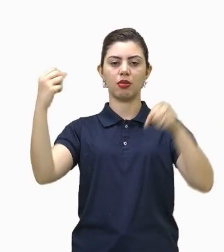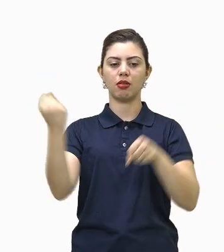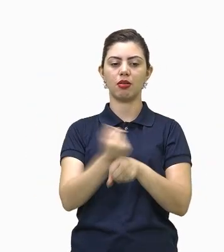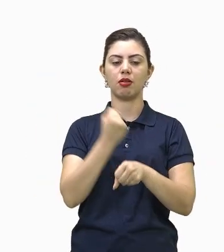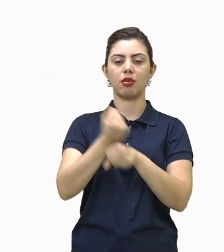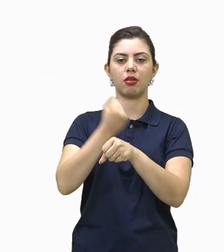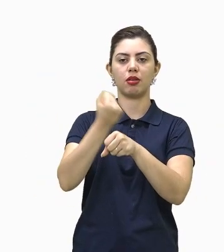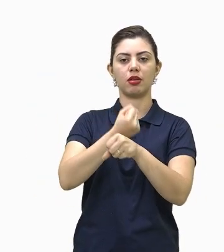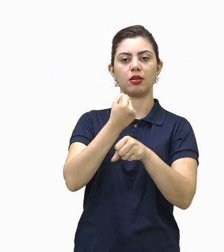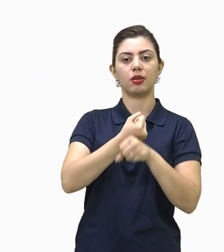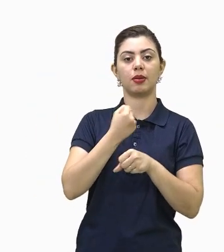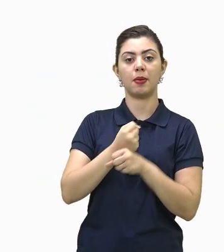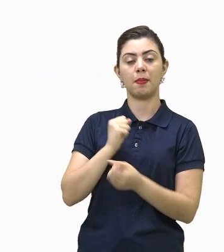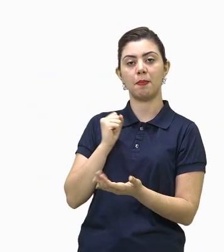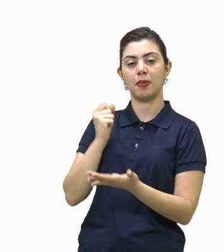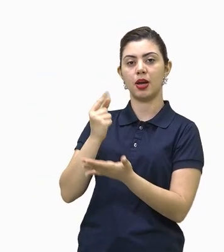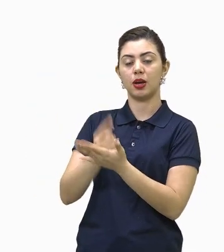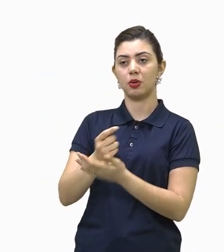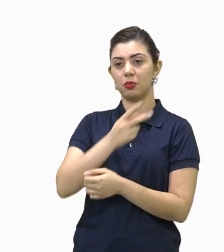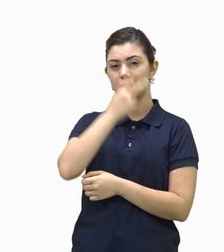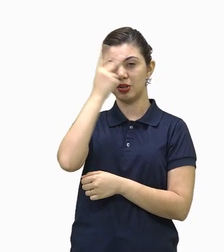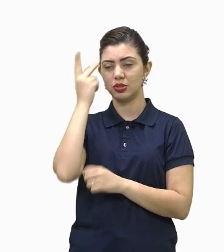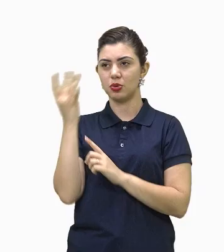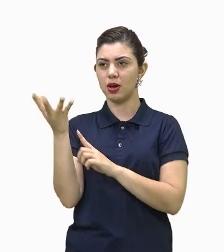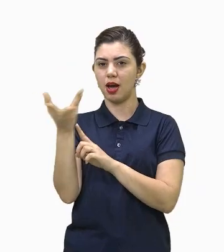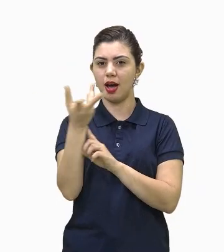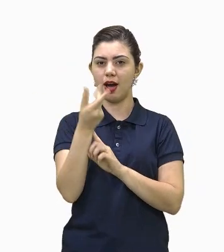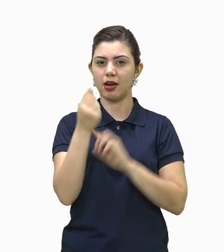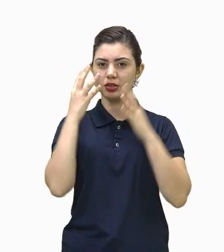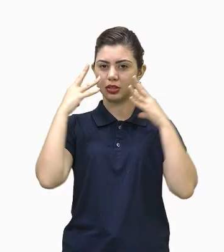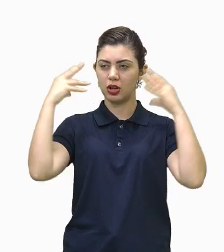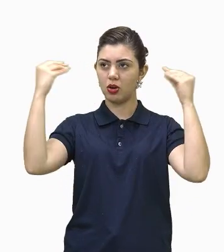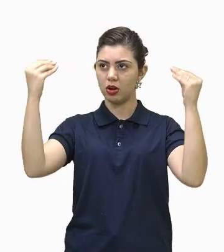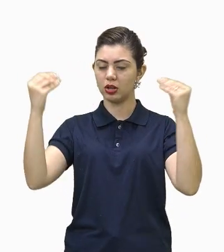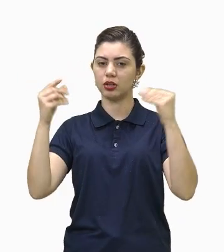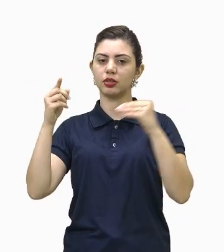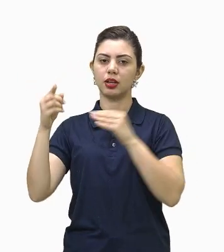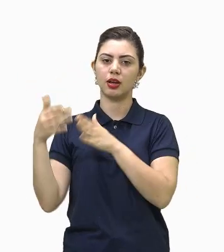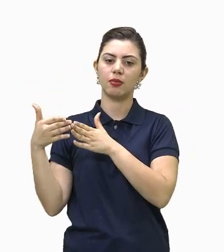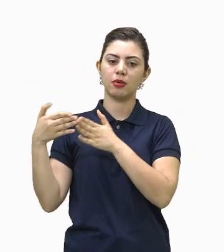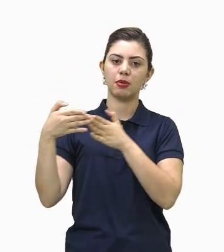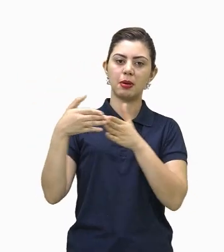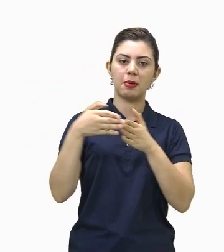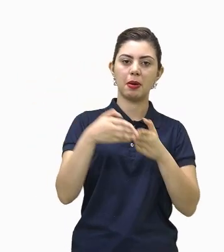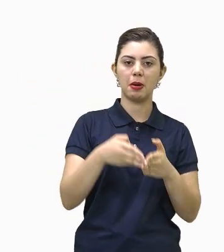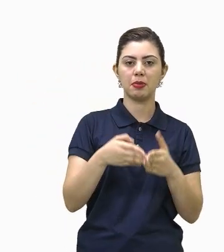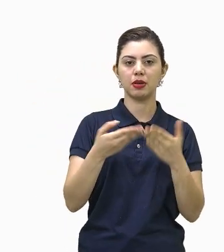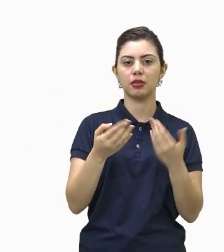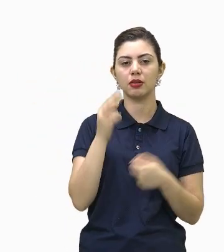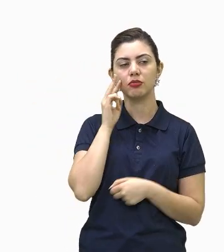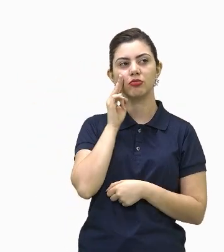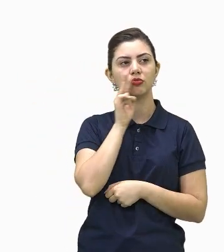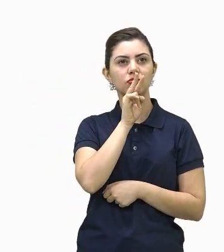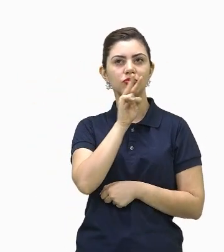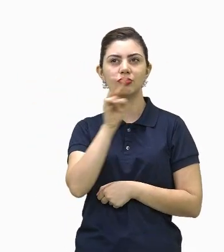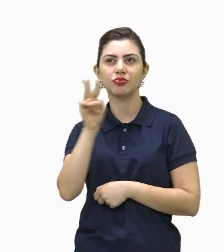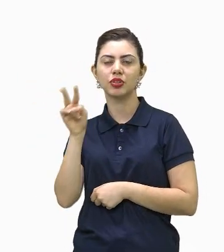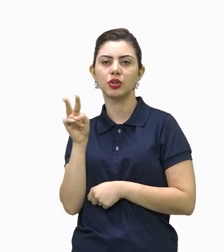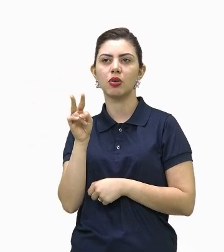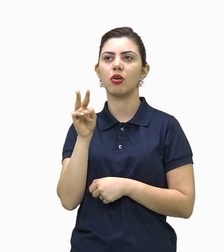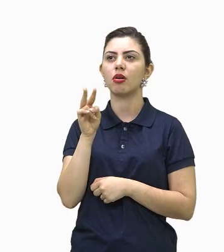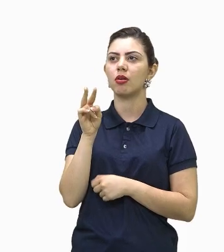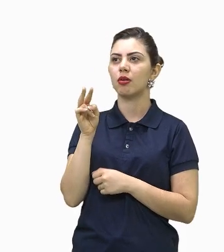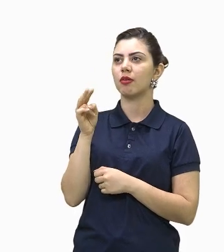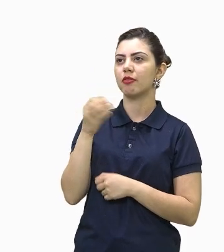vinda de artistas holandeses que retrataram as paisagens locais e a